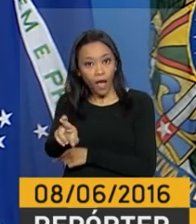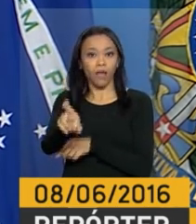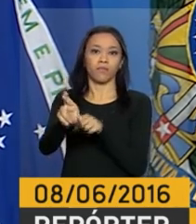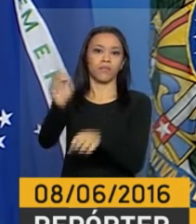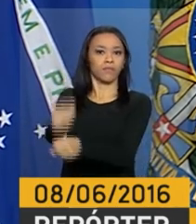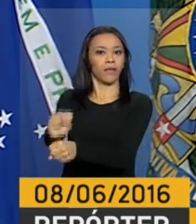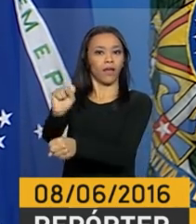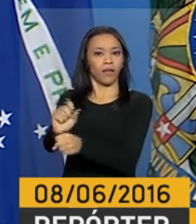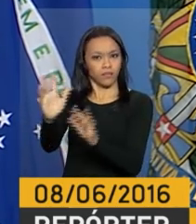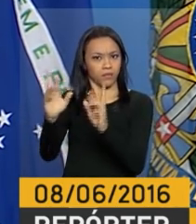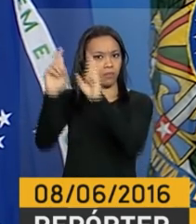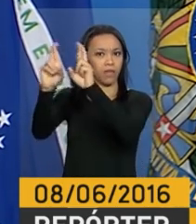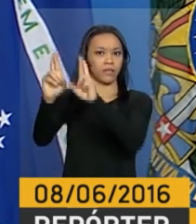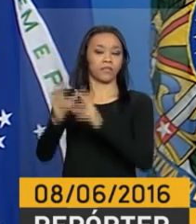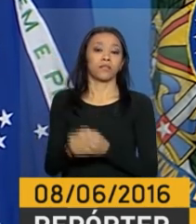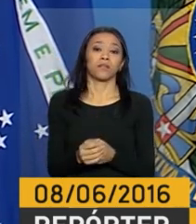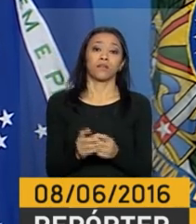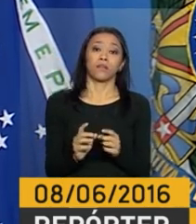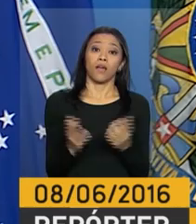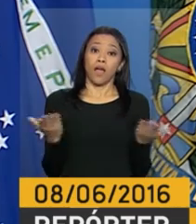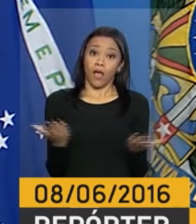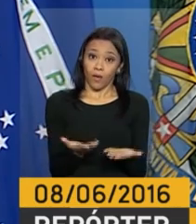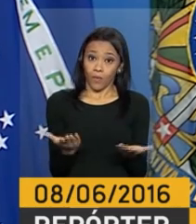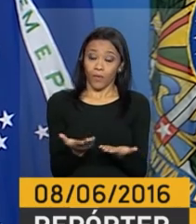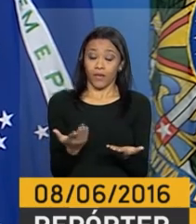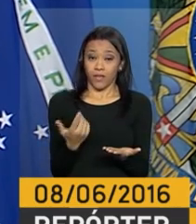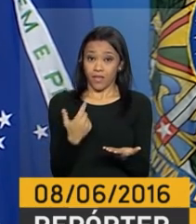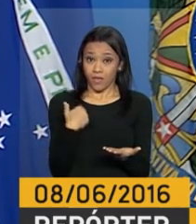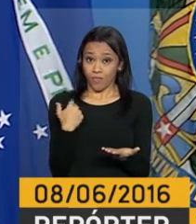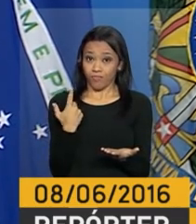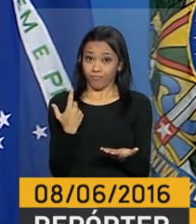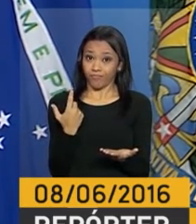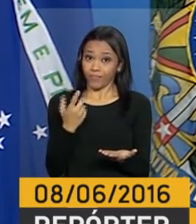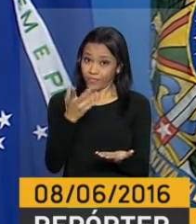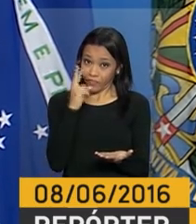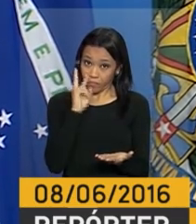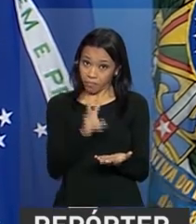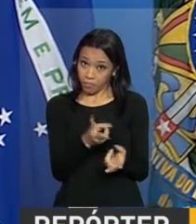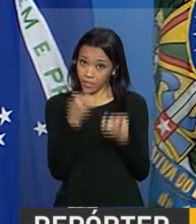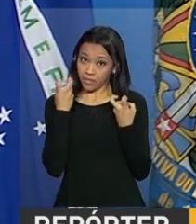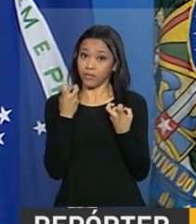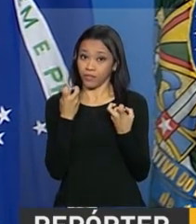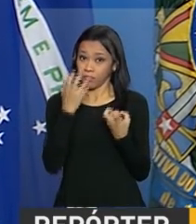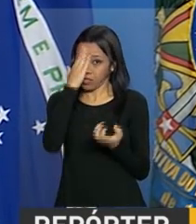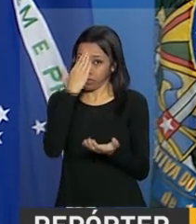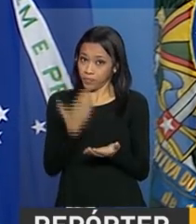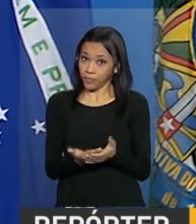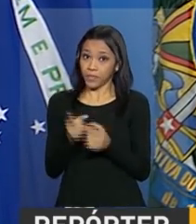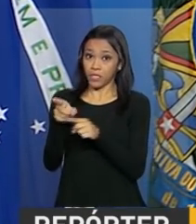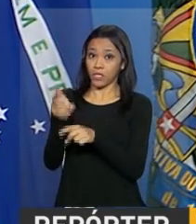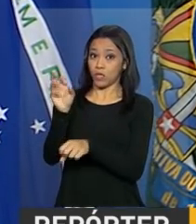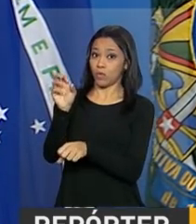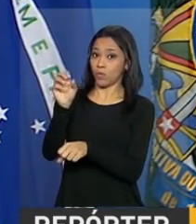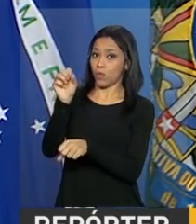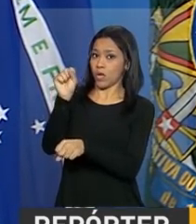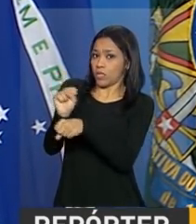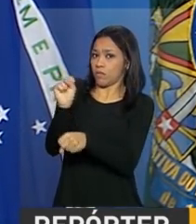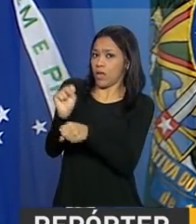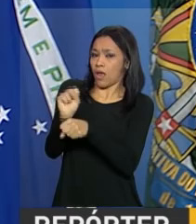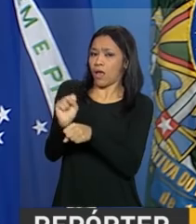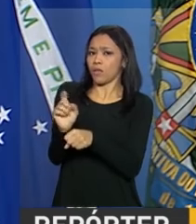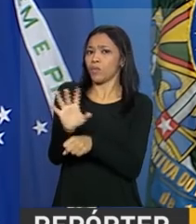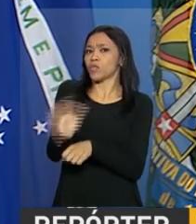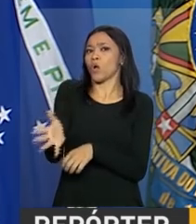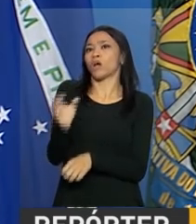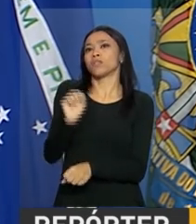a à fiança eu vejo que ela está dada e no tocante ao esperar não é apenas